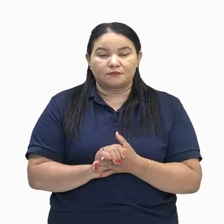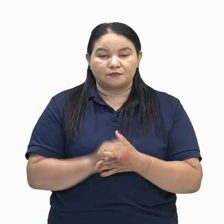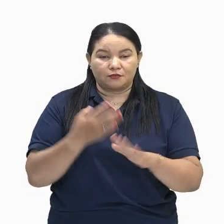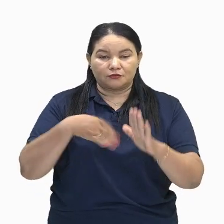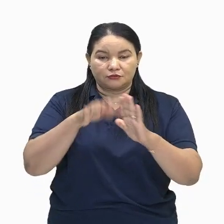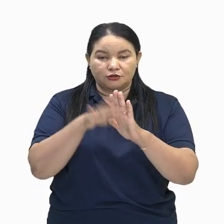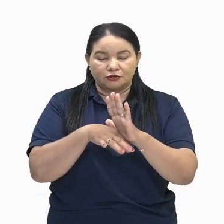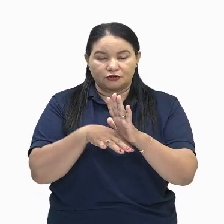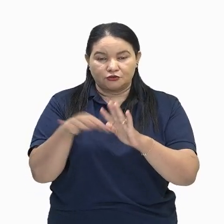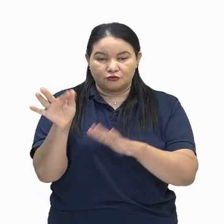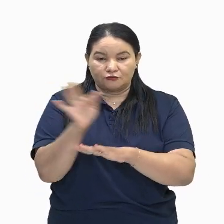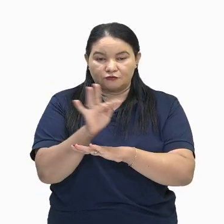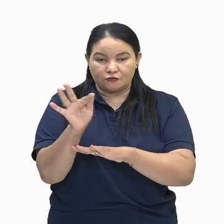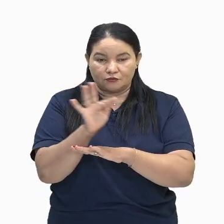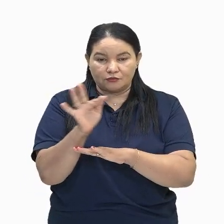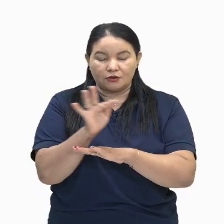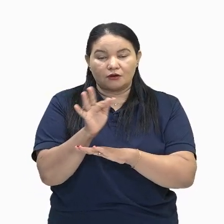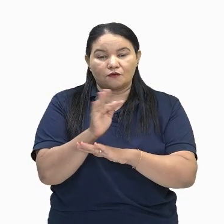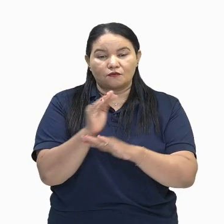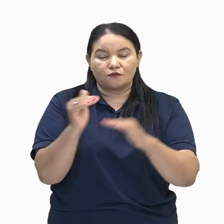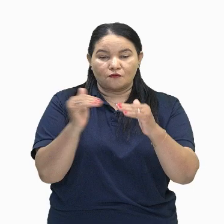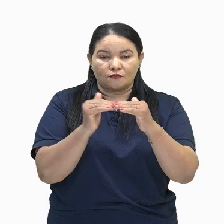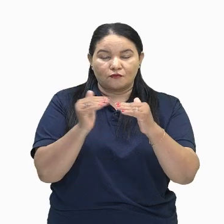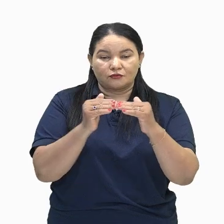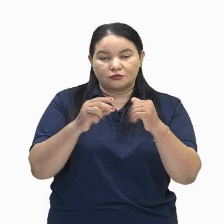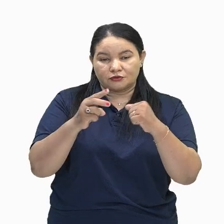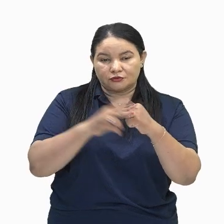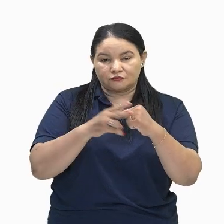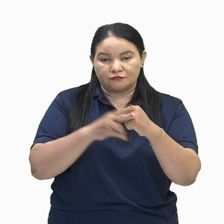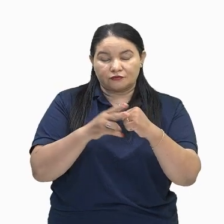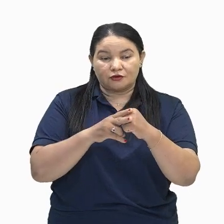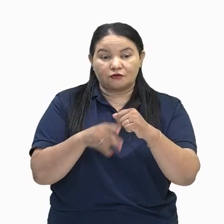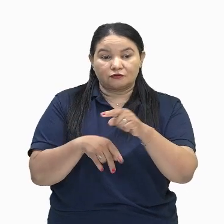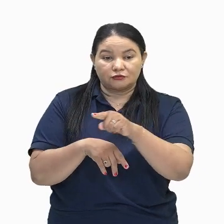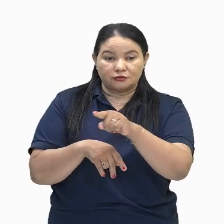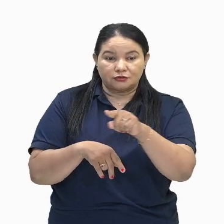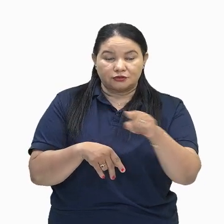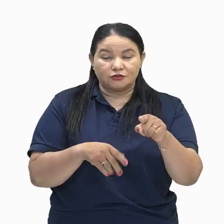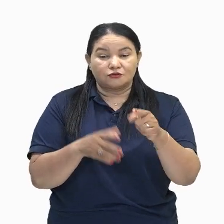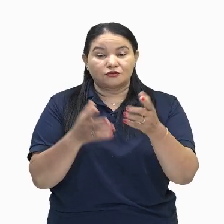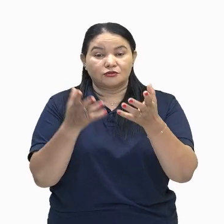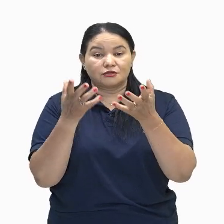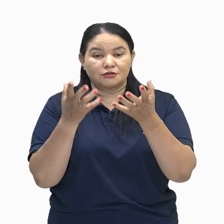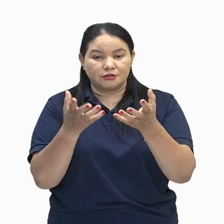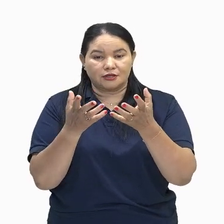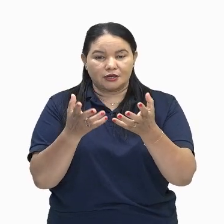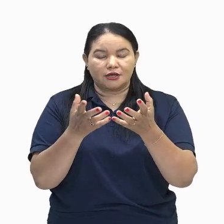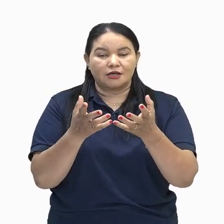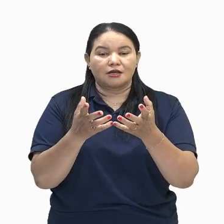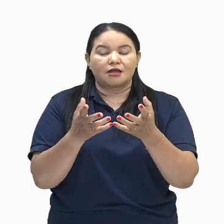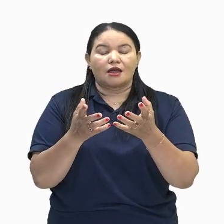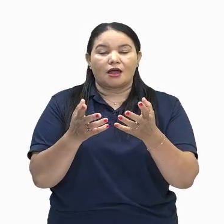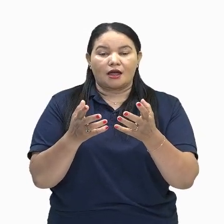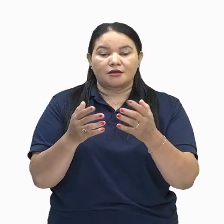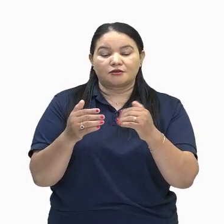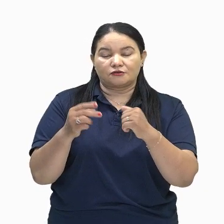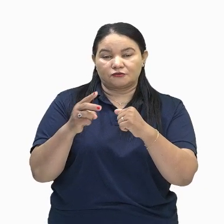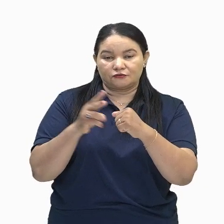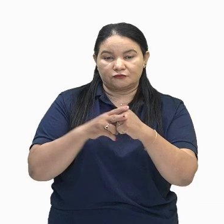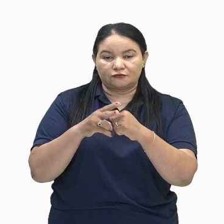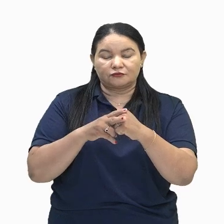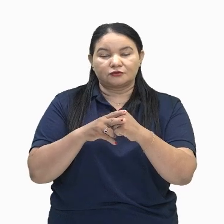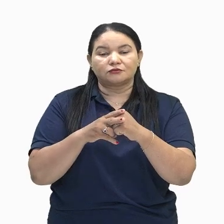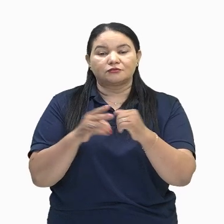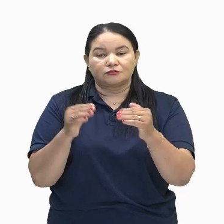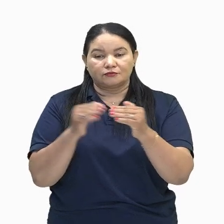formal, fazendo a concordância verbal, os senhores queiram, concordância do sujeito com o verbo, Por gentileza